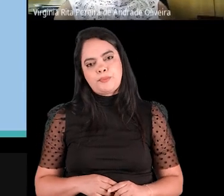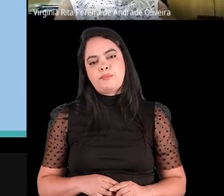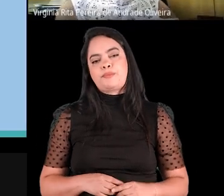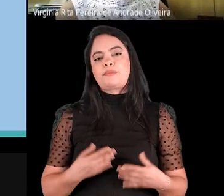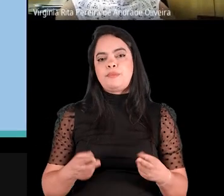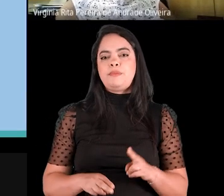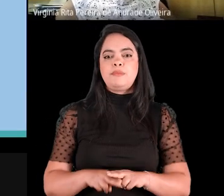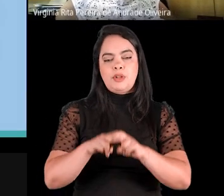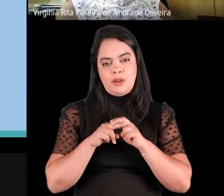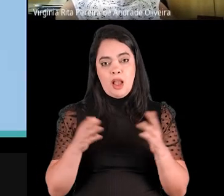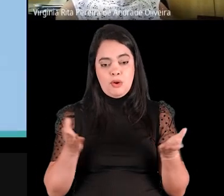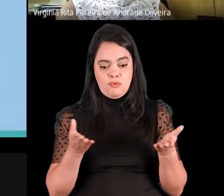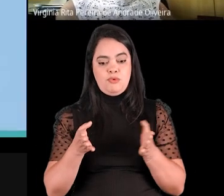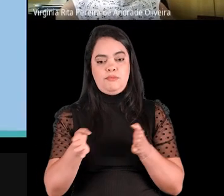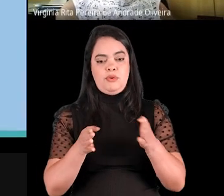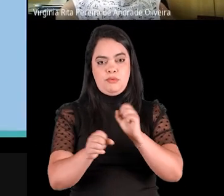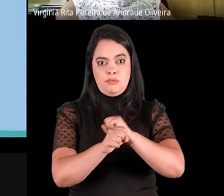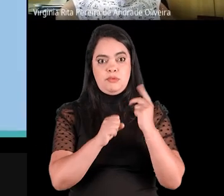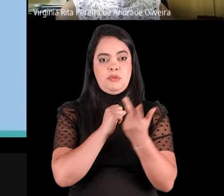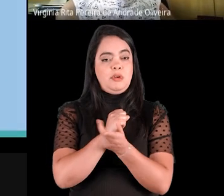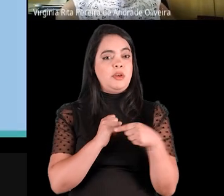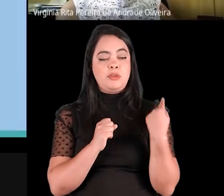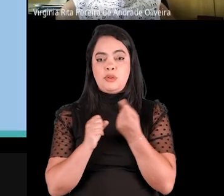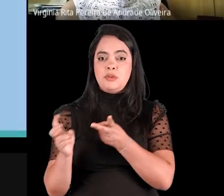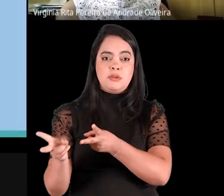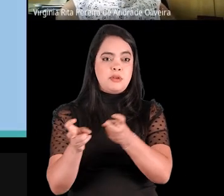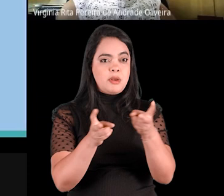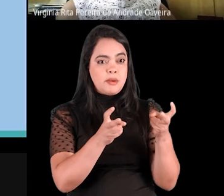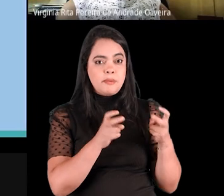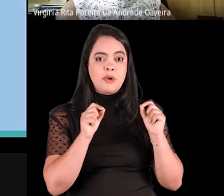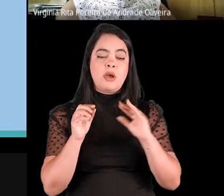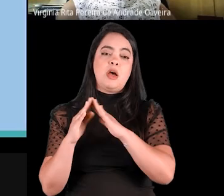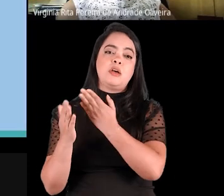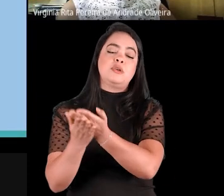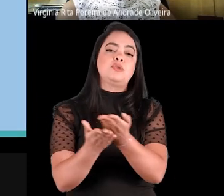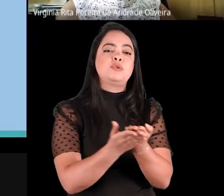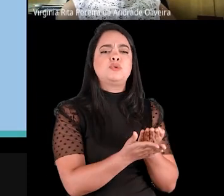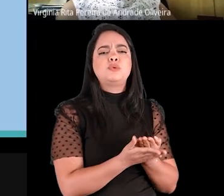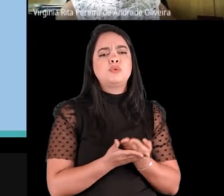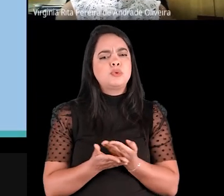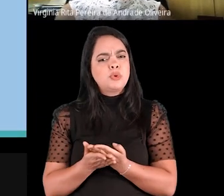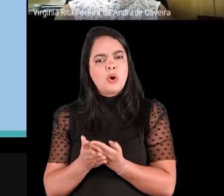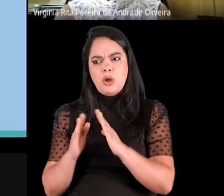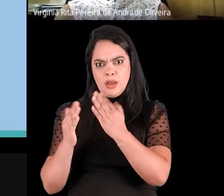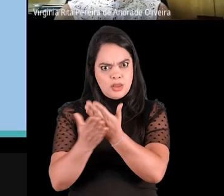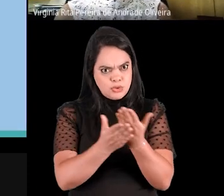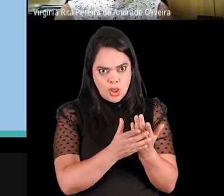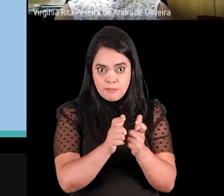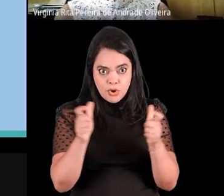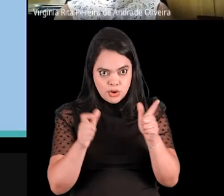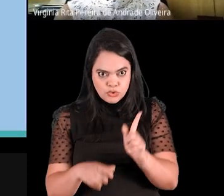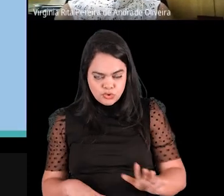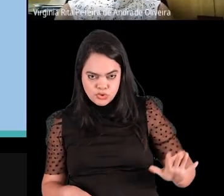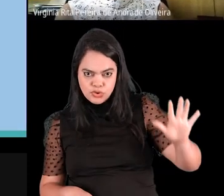Nesse contexto de pandemia, a gente pode perceber muito isso nas produções das escolas. As escolas, de modo geral, né,